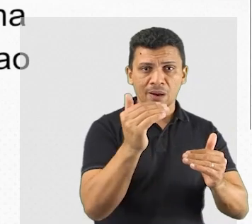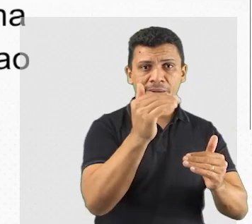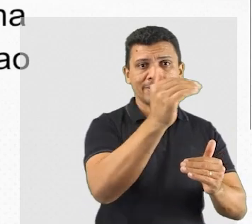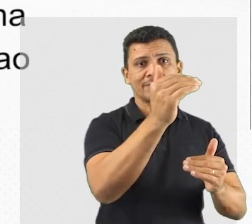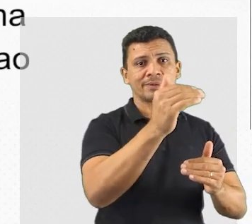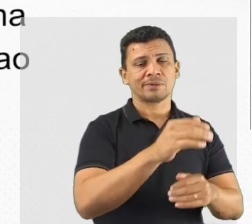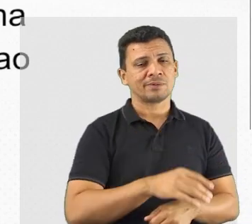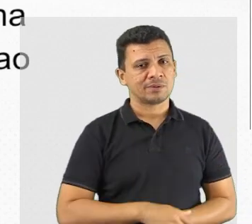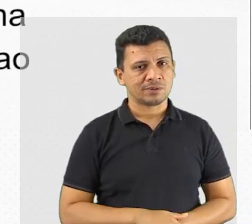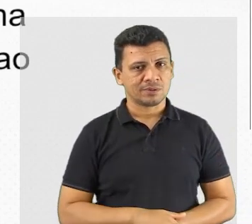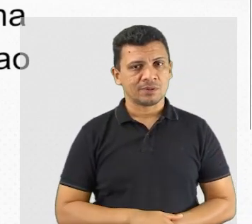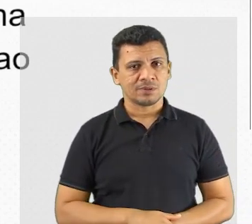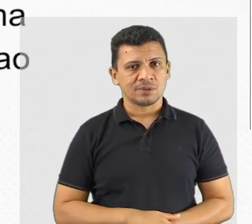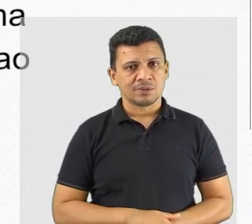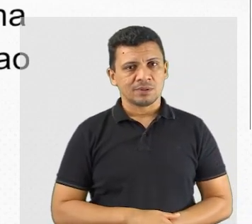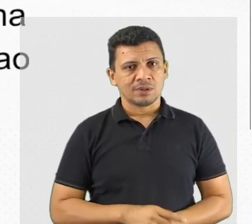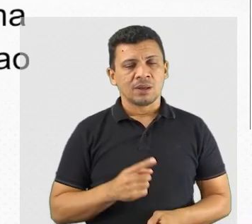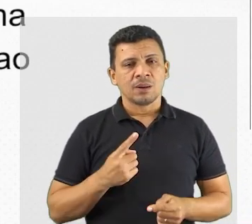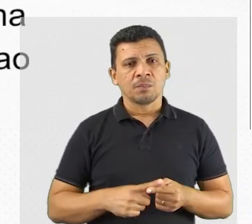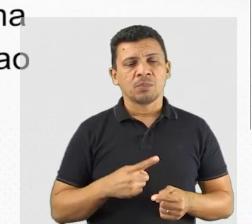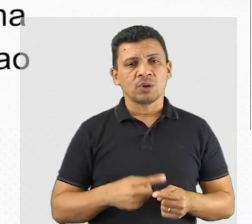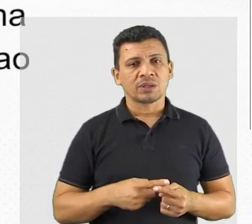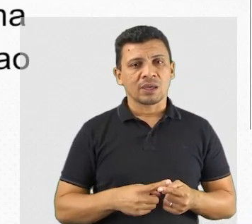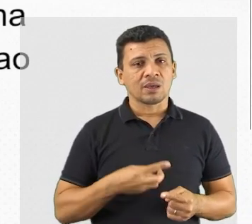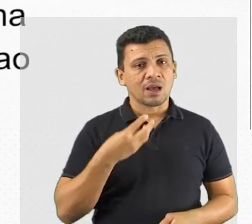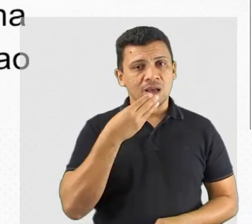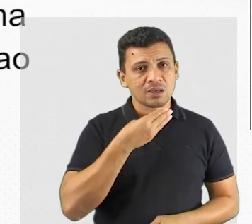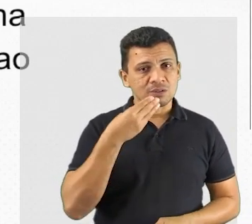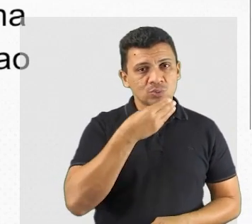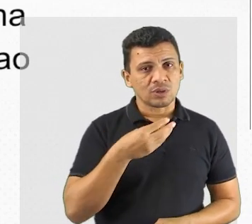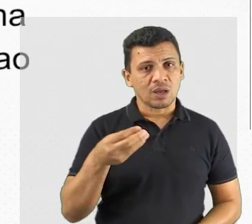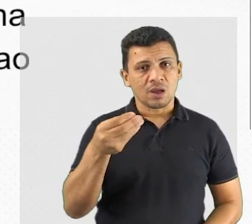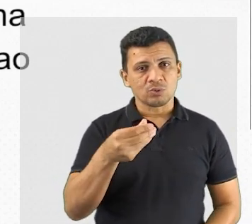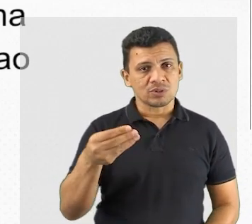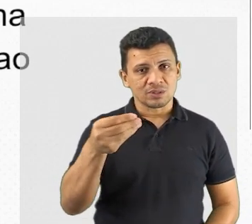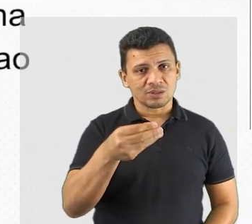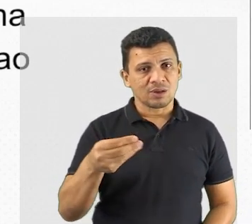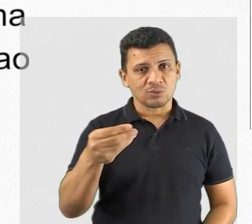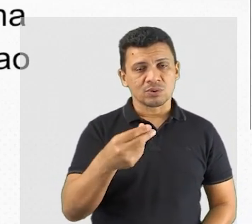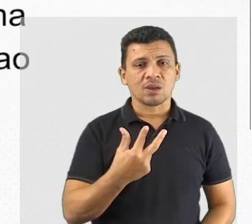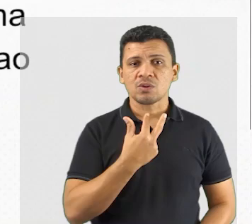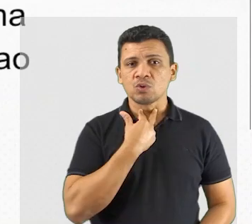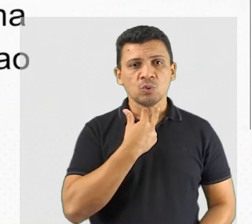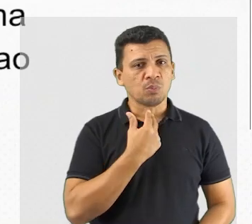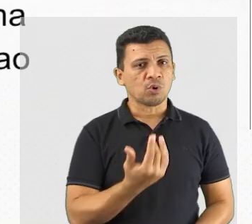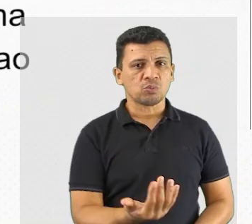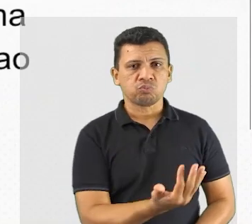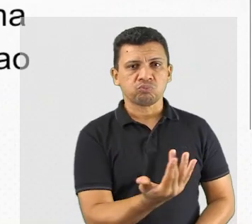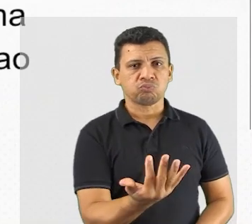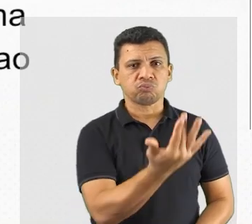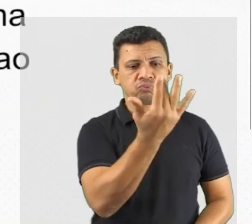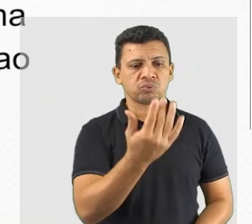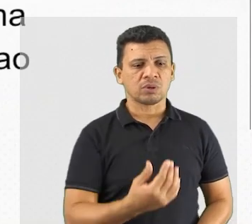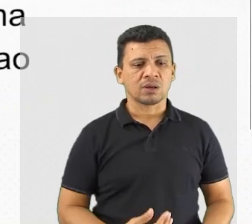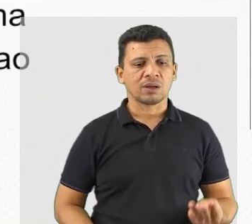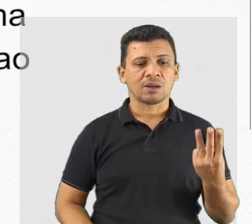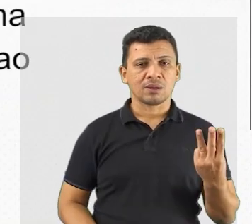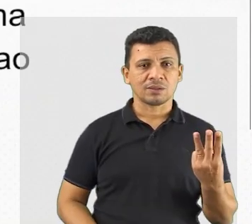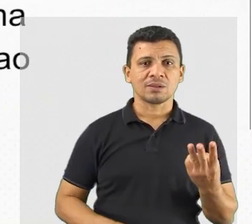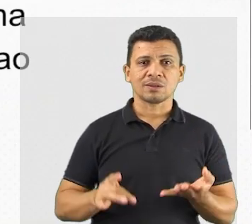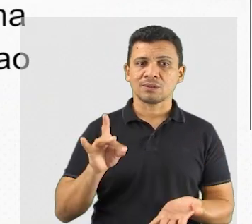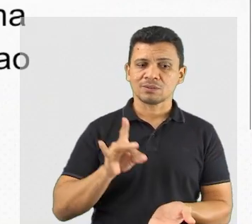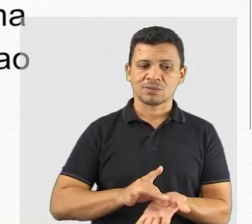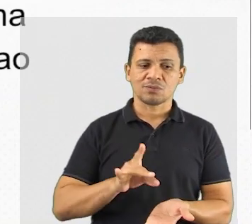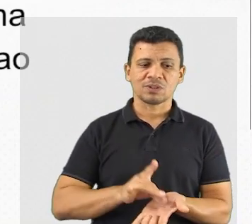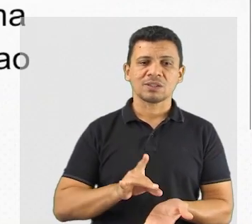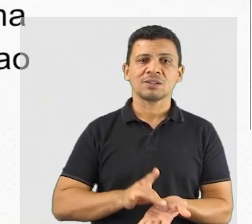temperatura de ebulição vai subir por conta da sacarose, que é um soluto não volátil. Então, essa 3, ela é verdadeira, né? Uma